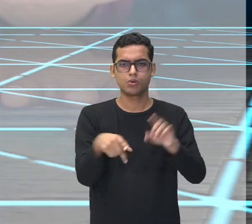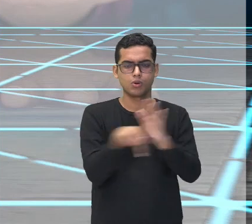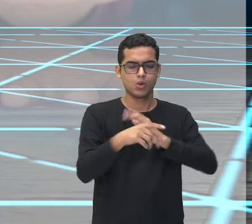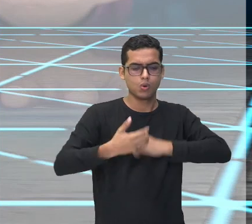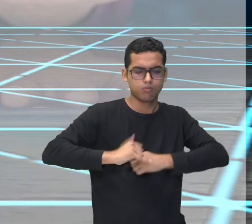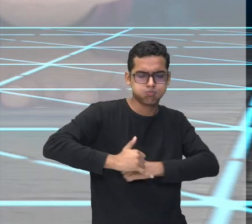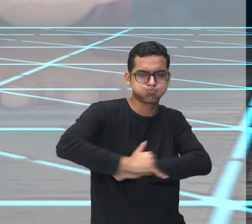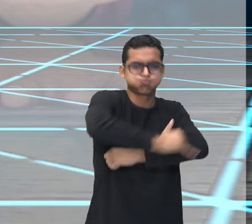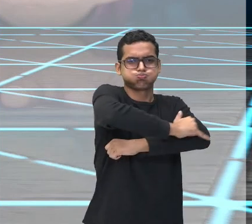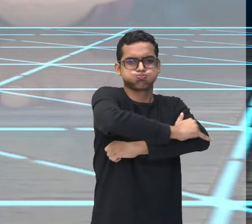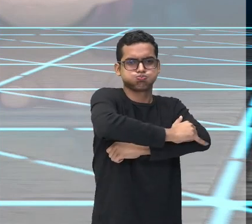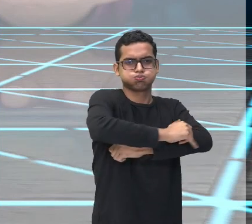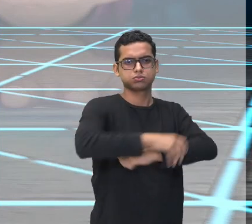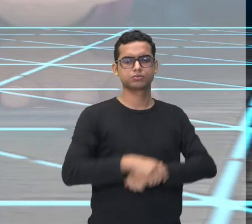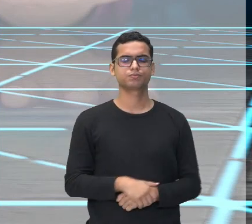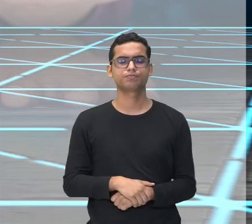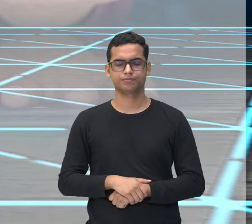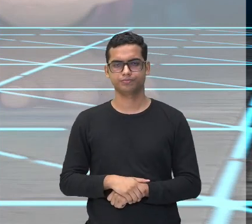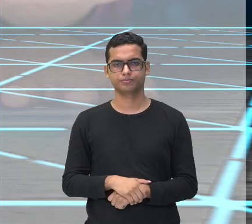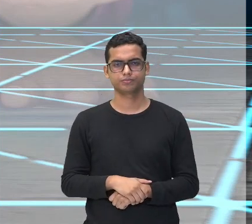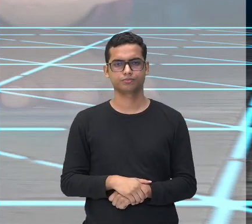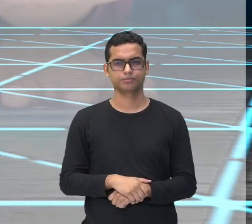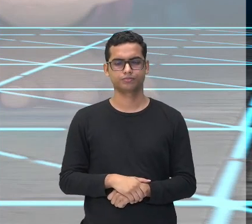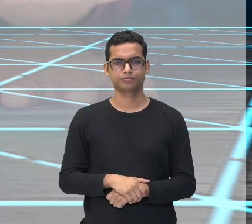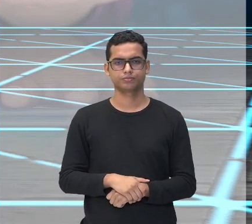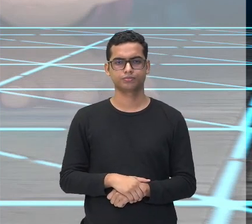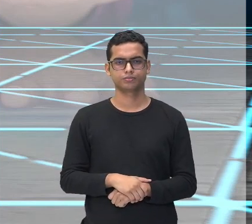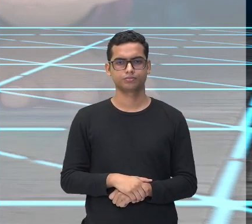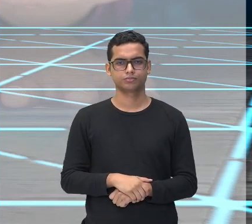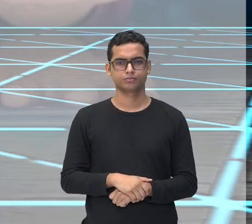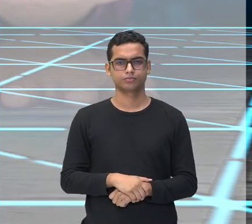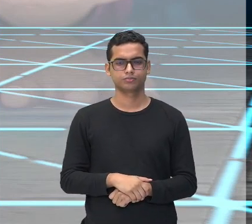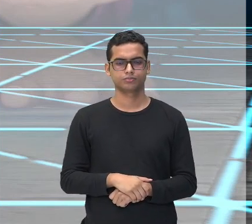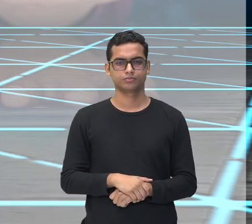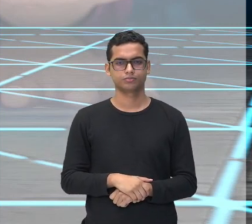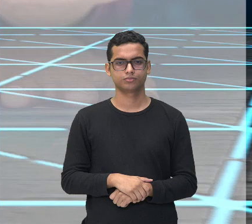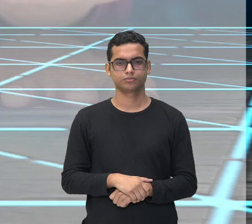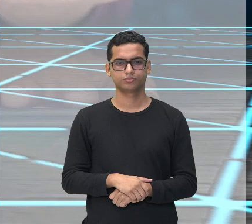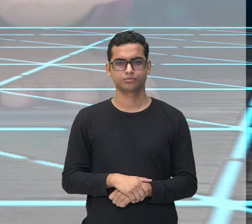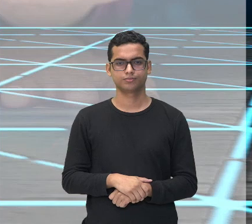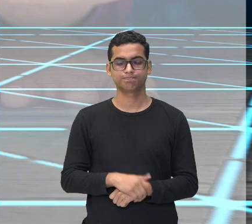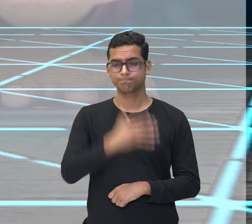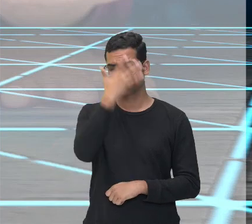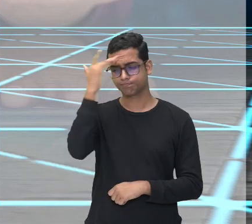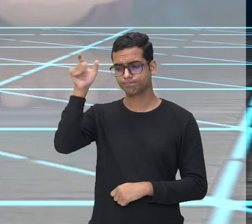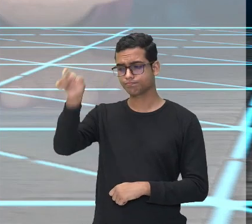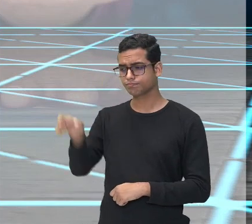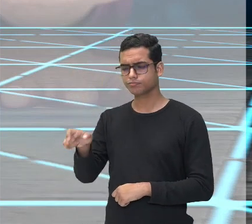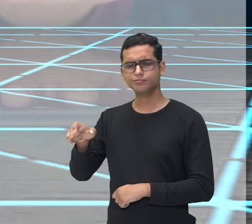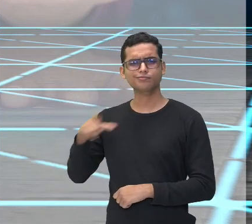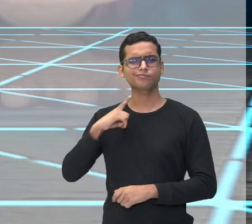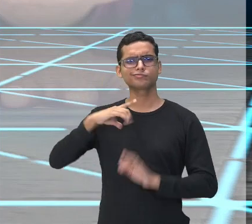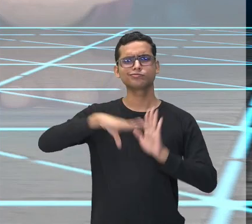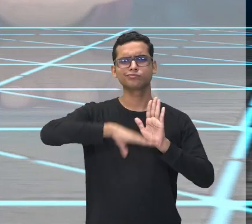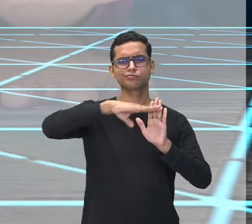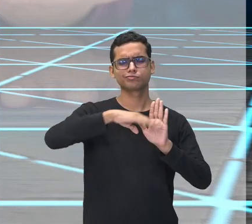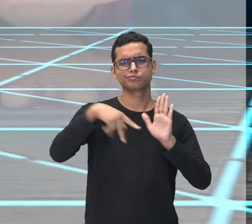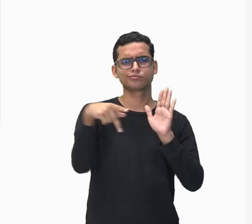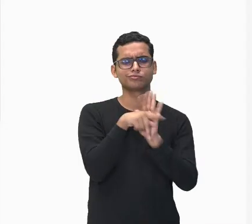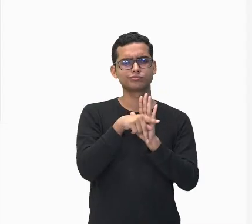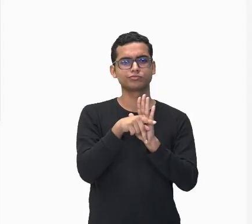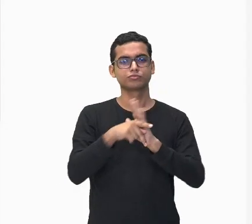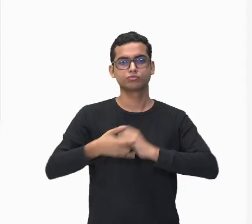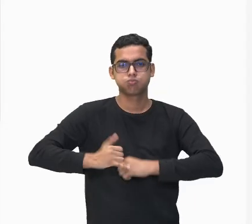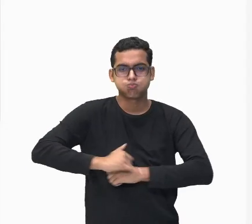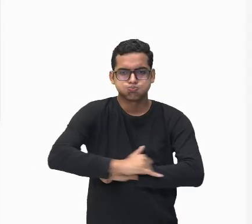mais. E para que a gente entenda, basicamente, como é que a gente pode classificar o indivíduo no seu grau de obesidade, nós vamos ver aqui a